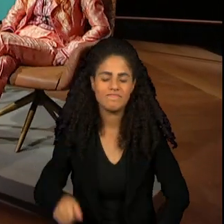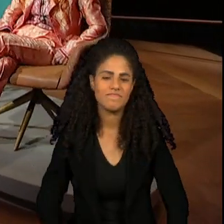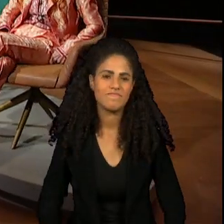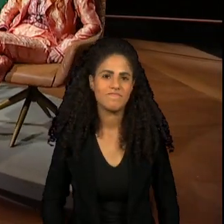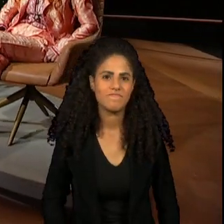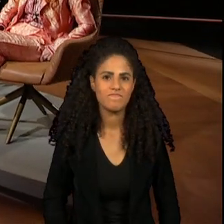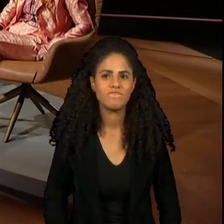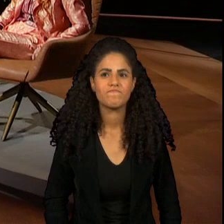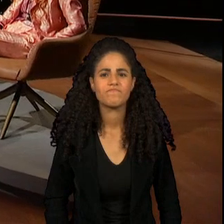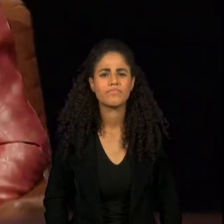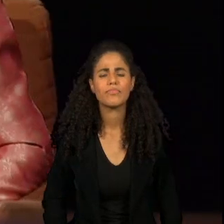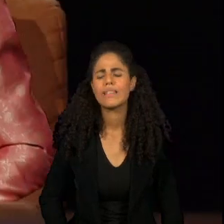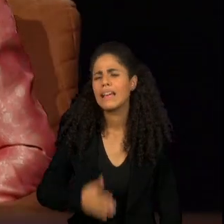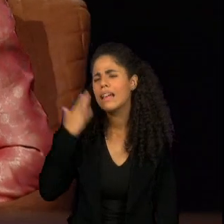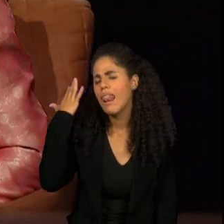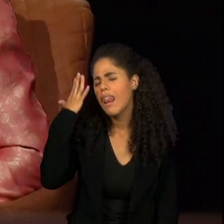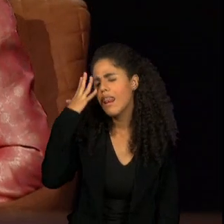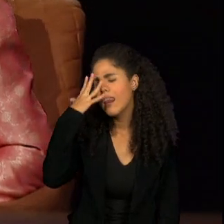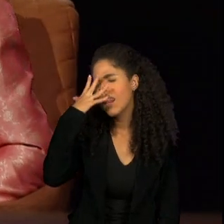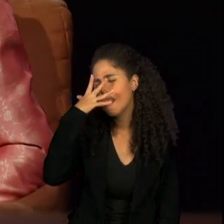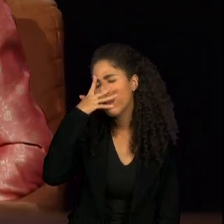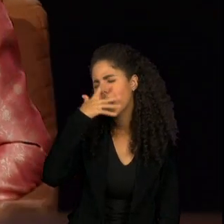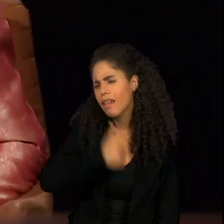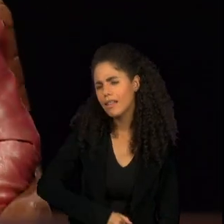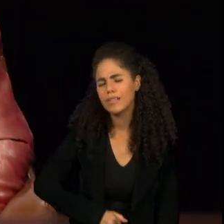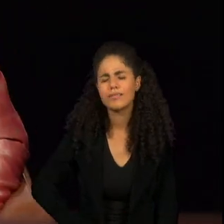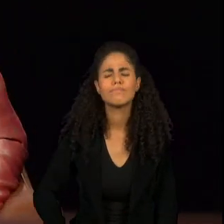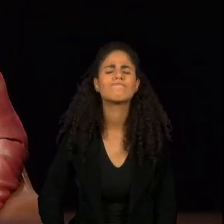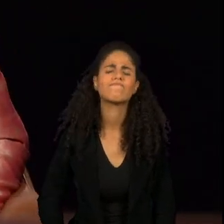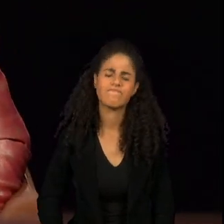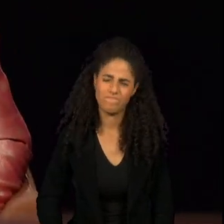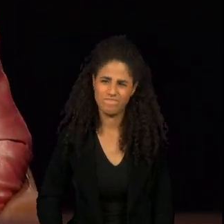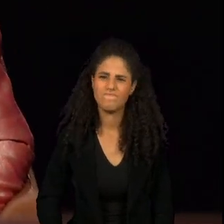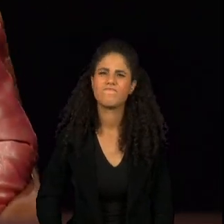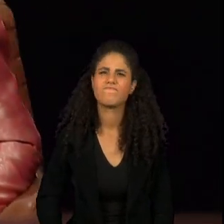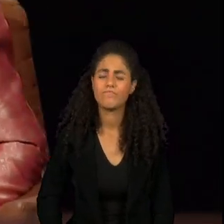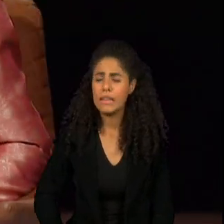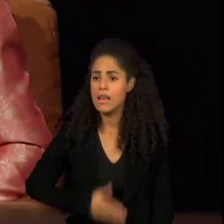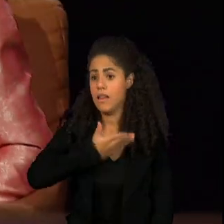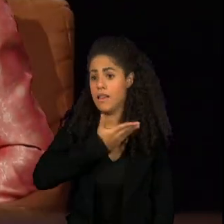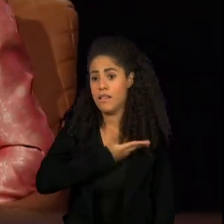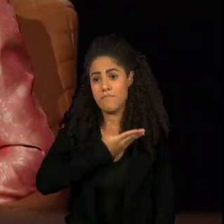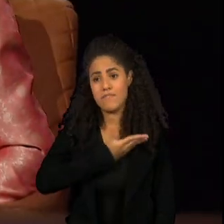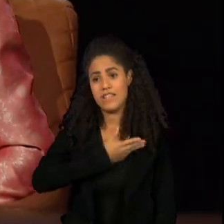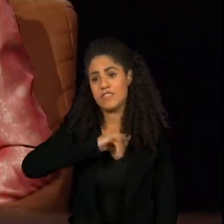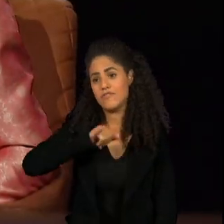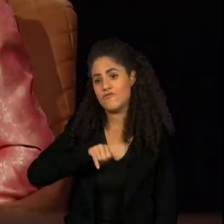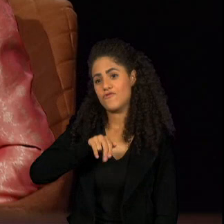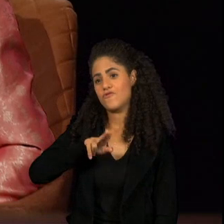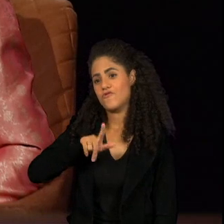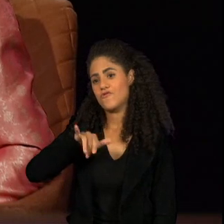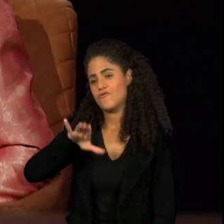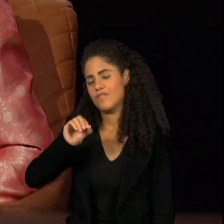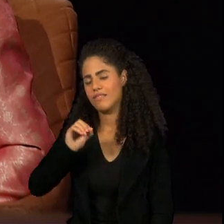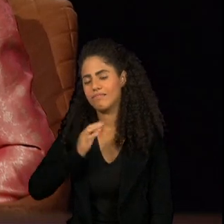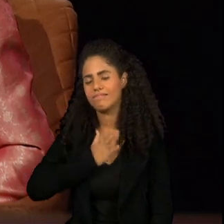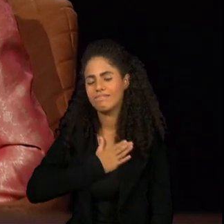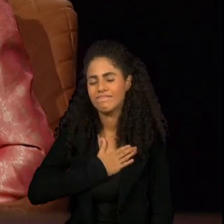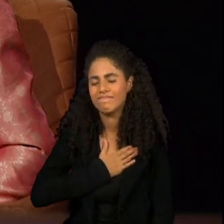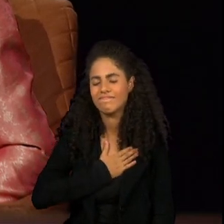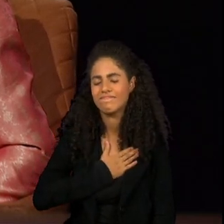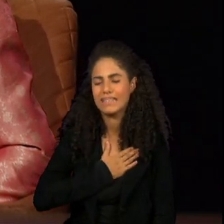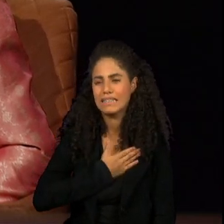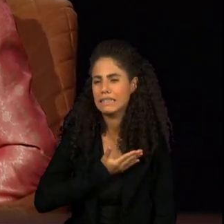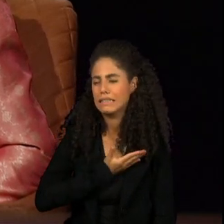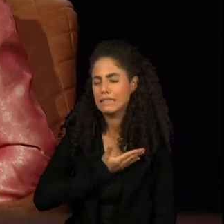Que lindo, que lindo, que lindo, sabe? Ter essa amizade de Júlio, para mim, é